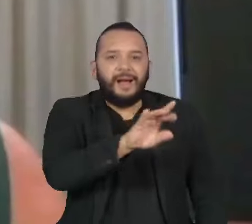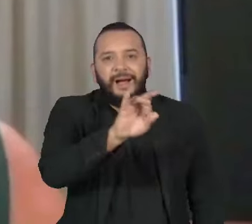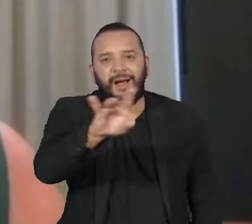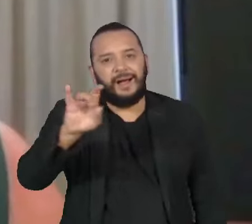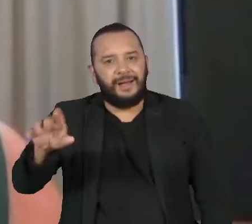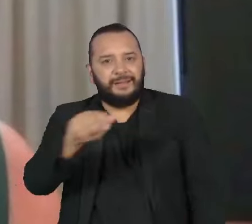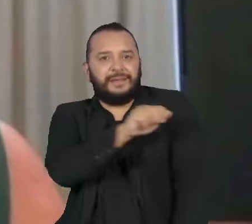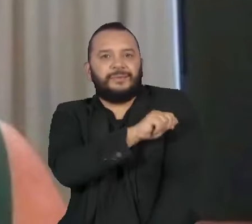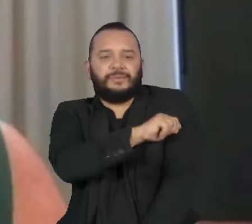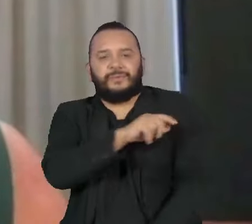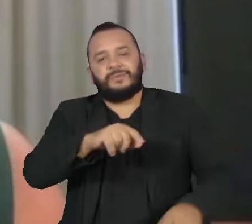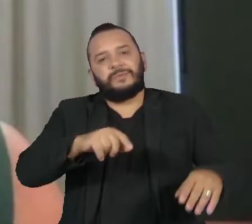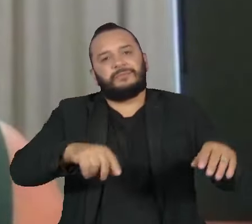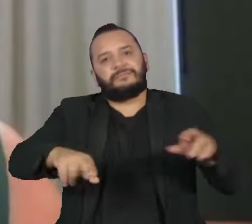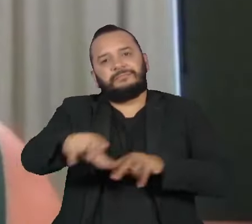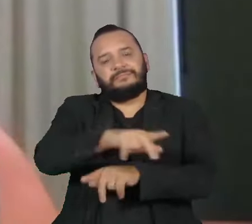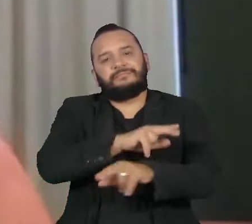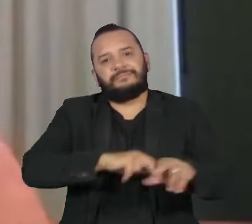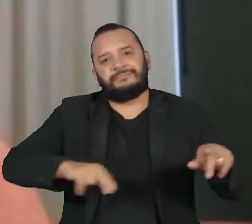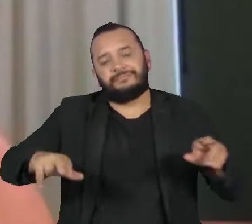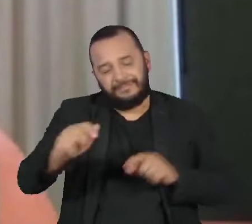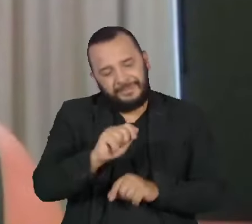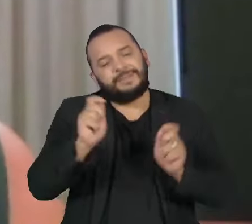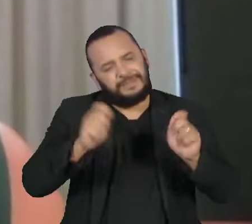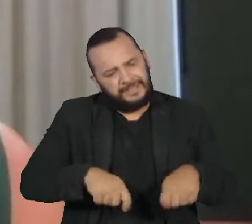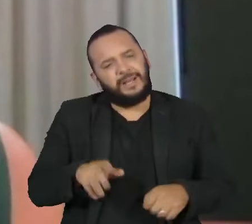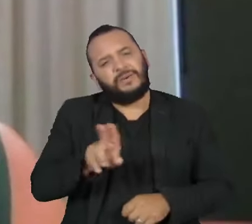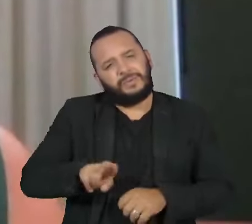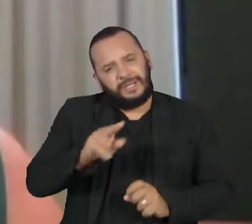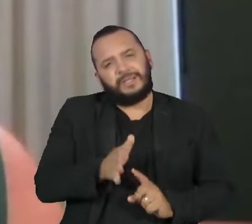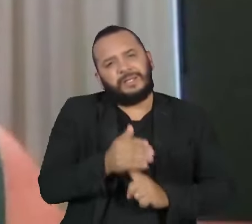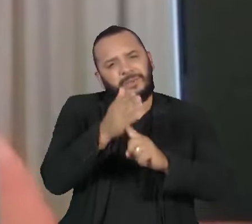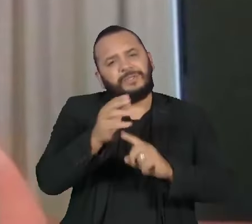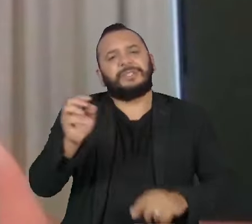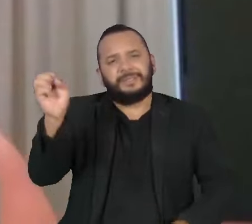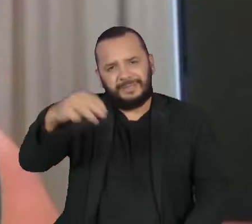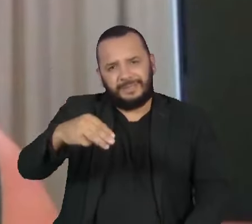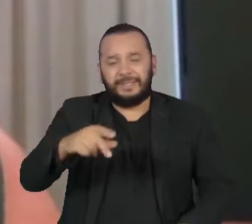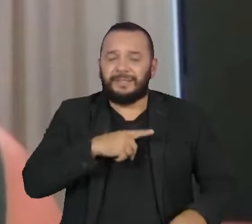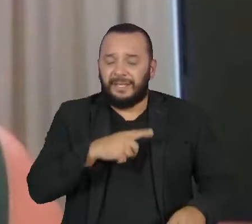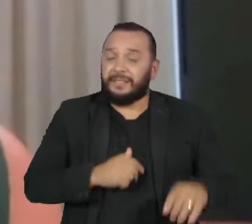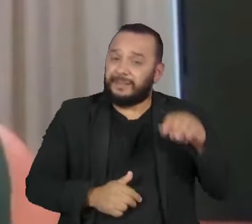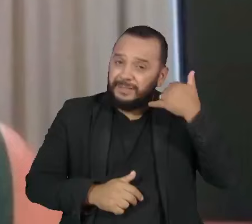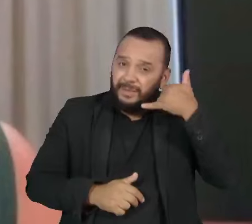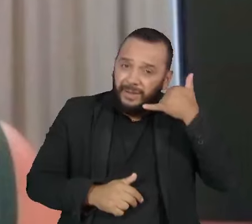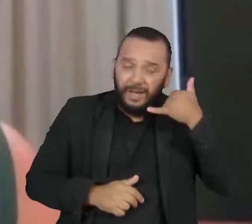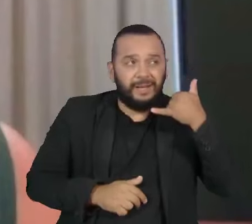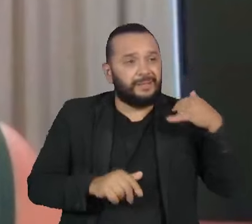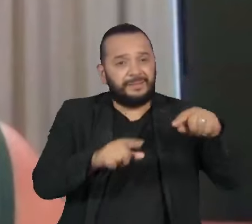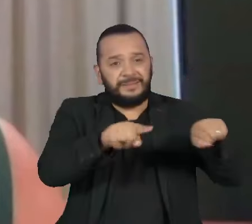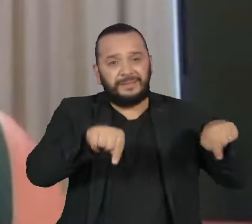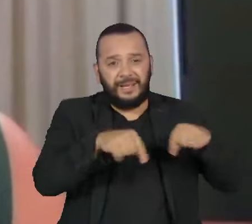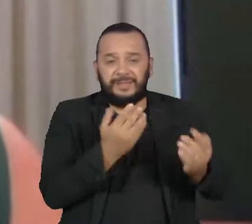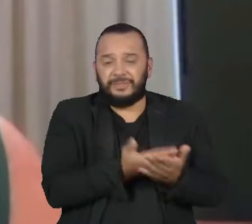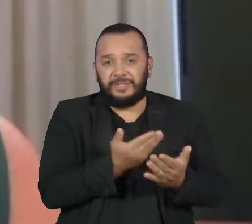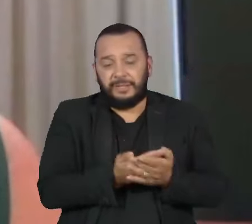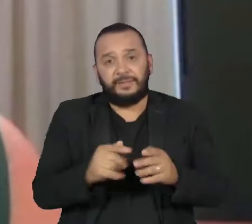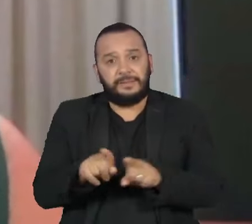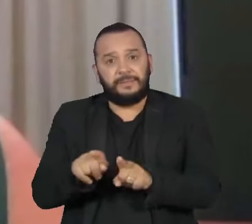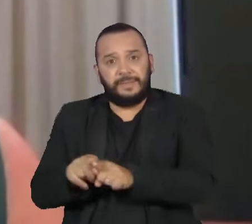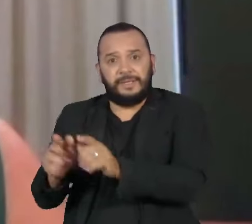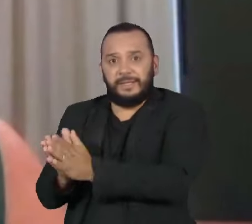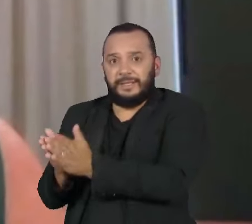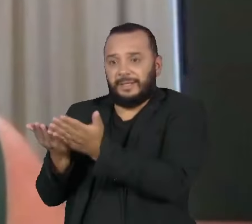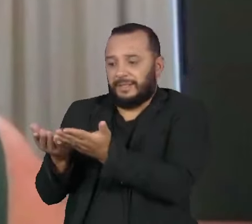todos esses recursos. É bem interessante que hoje está uma discussão, além do celular na sala de aula, da questão do livro, né,